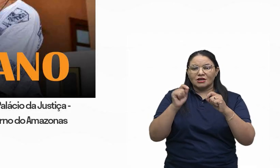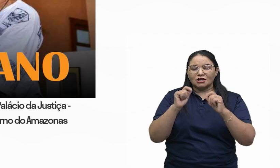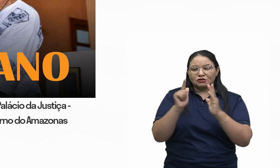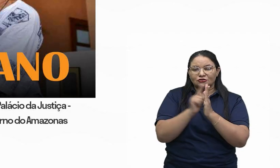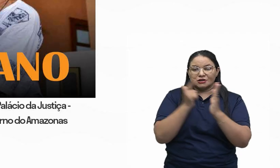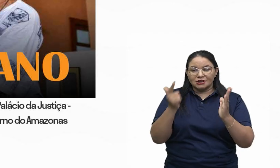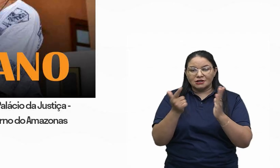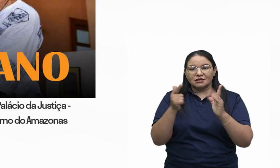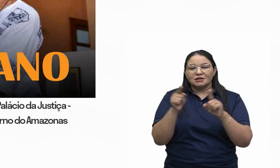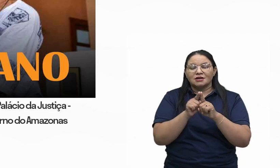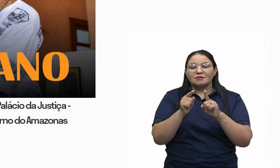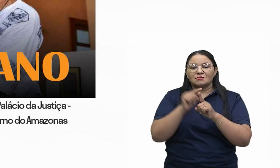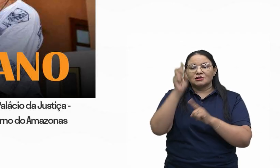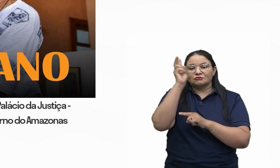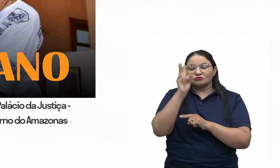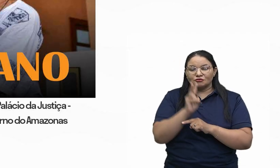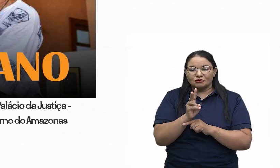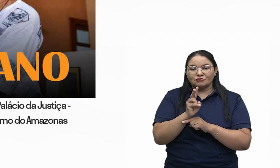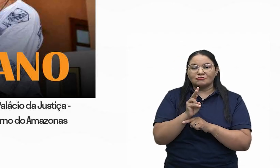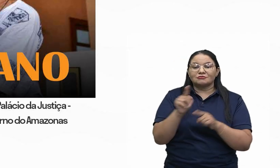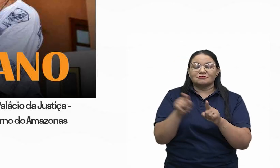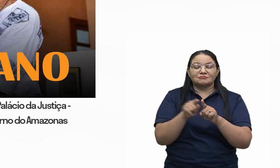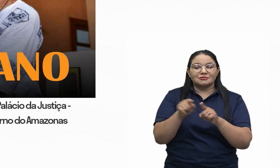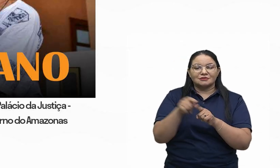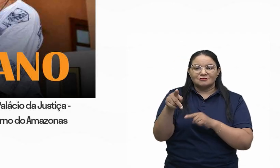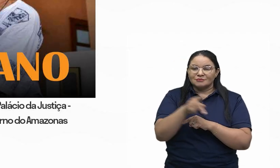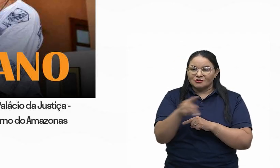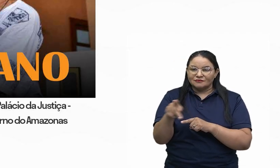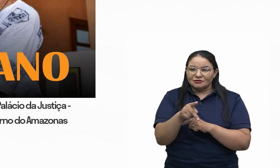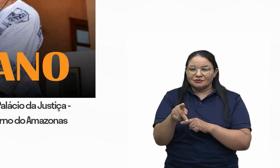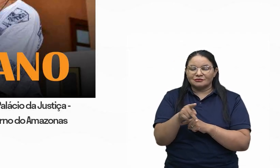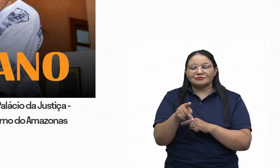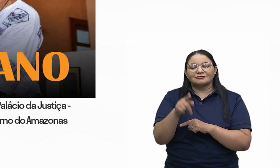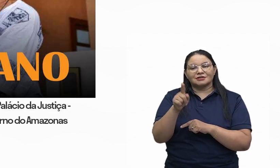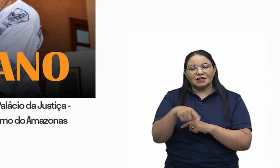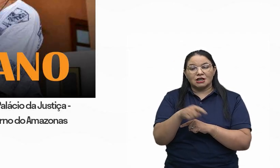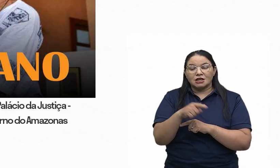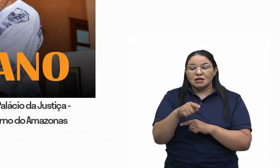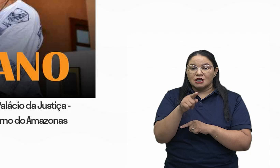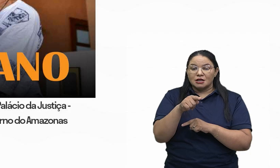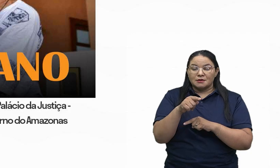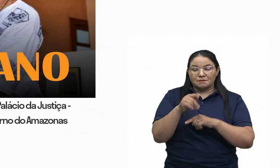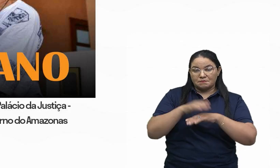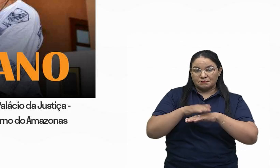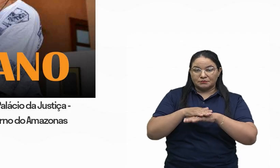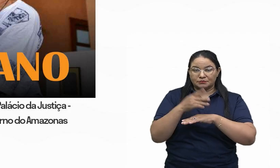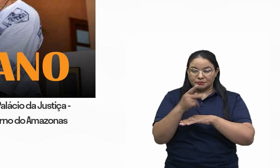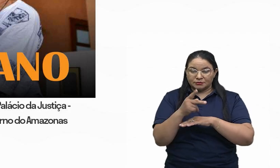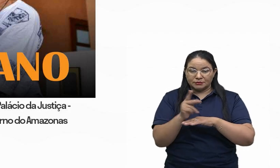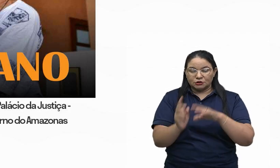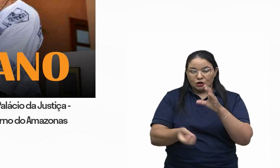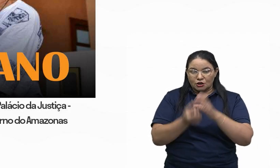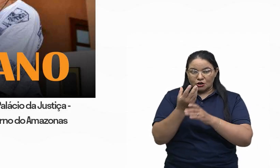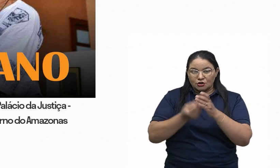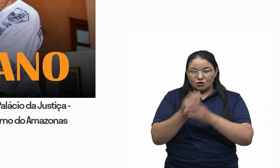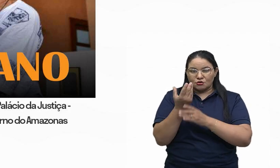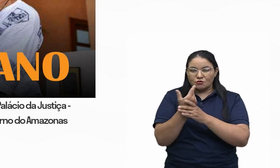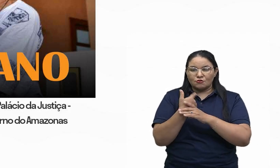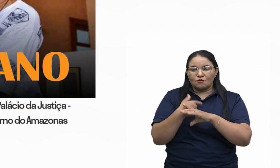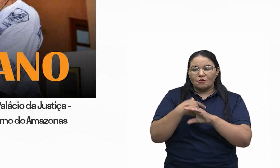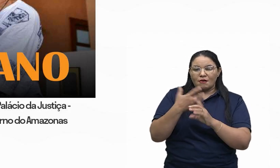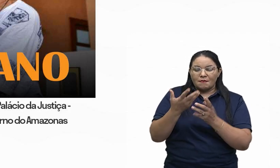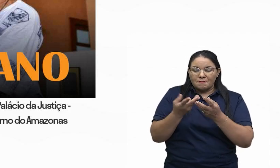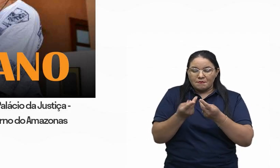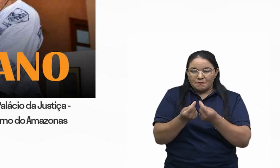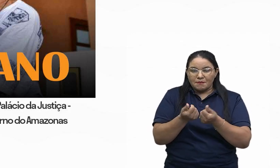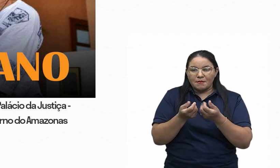do historiador, do professor, e criou sua própria técnica de utilizar barro, argila,